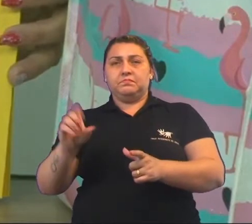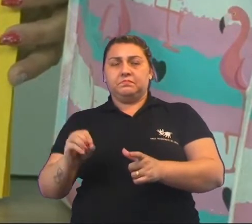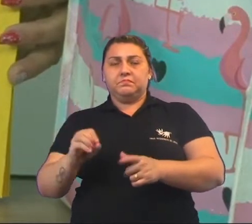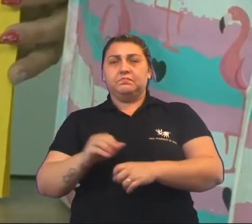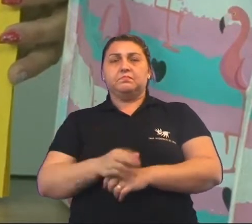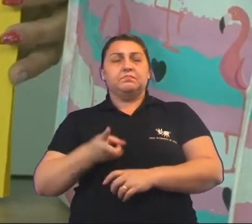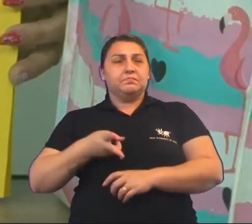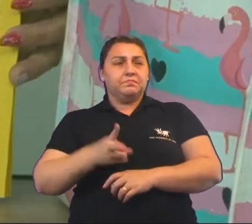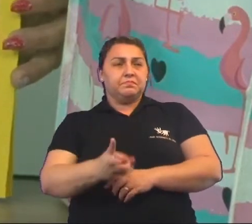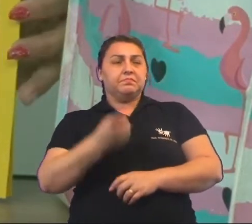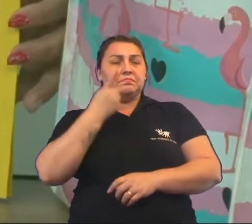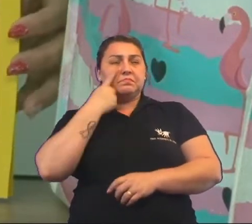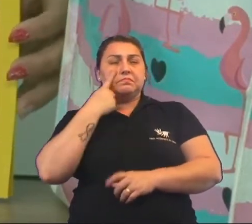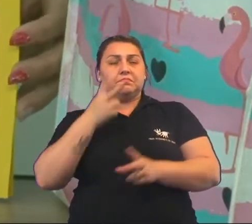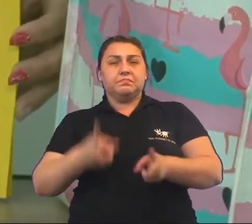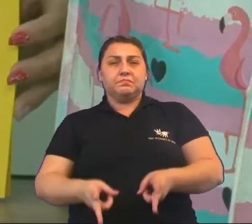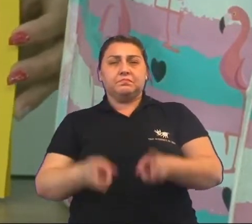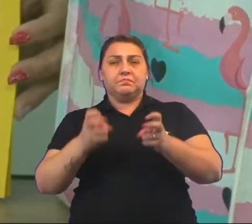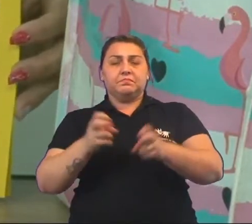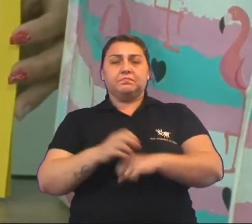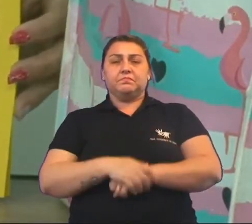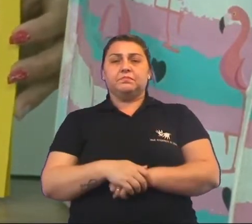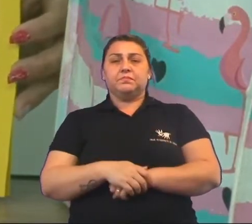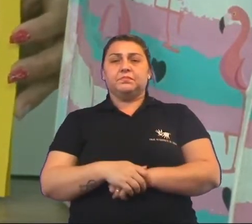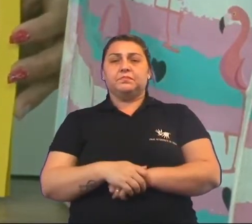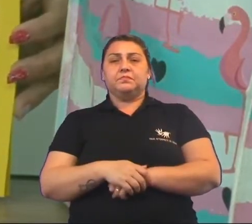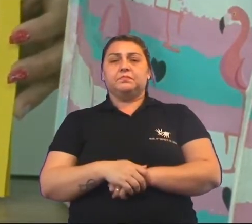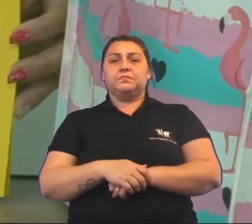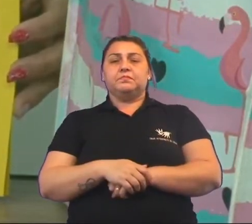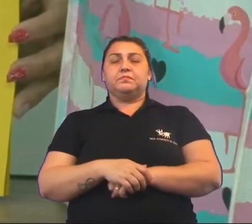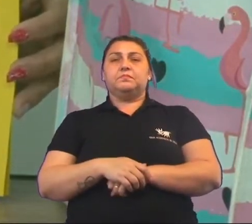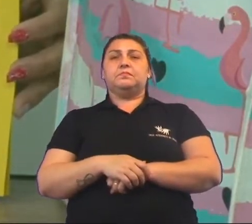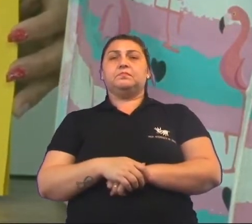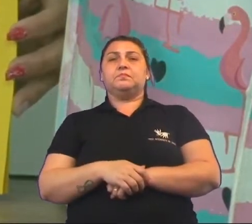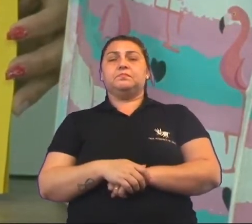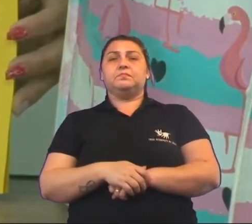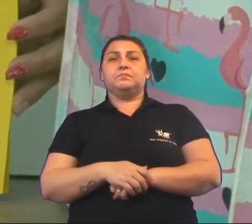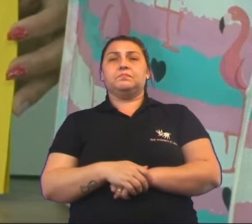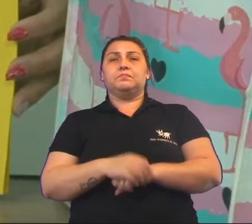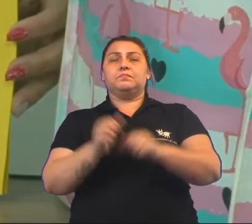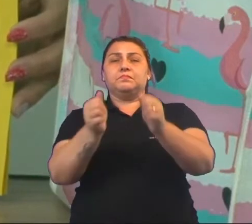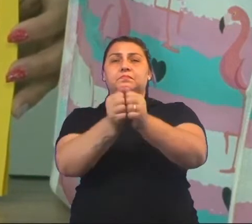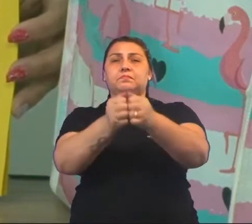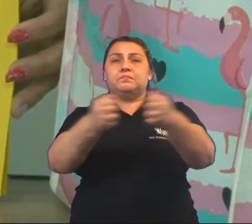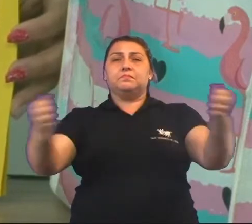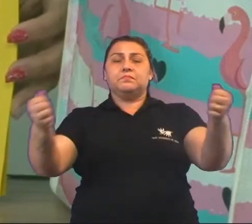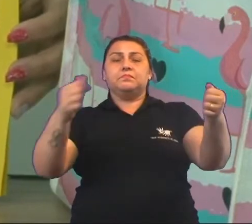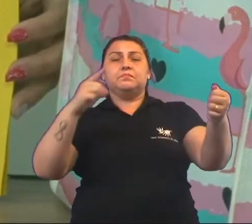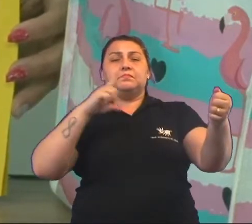Vamos continuar observando aqui. Os armários têm um formato,